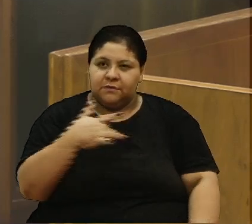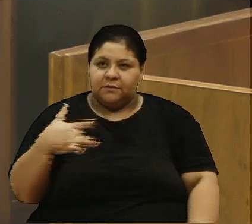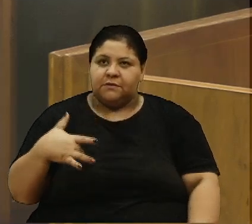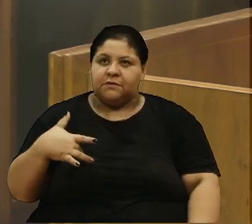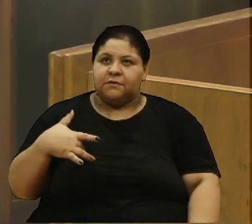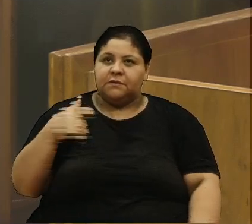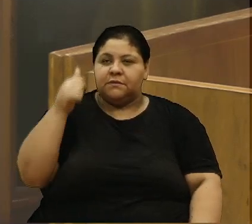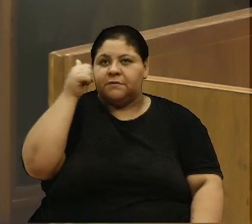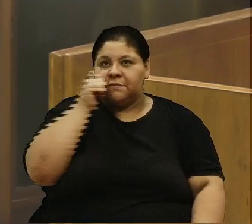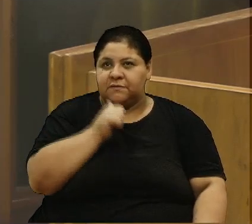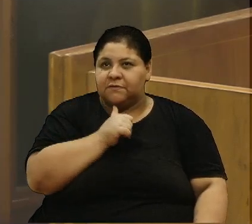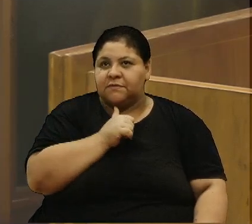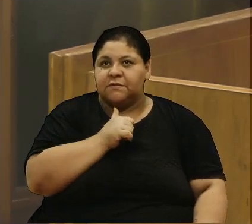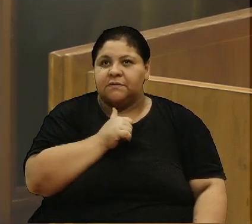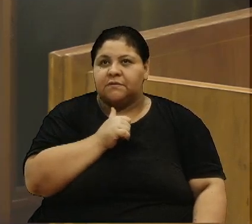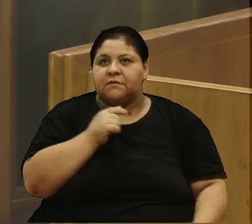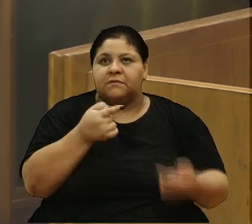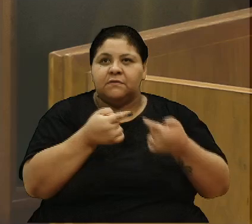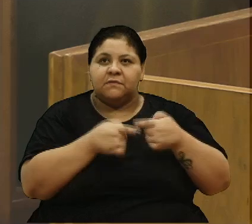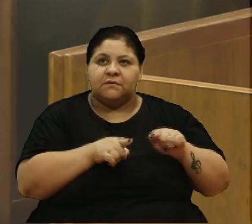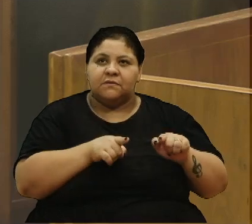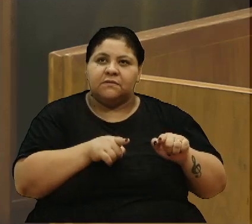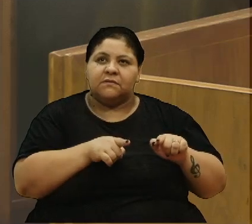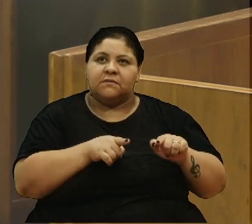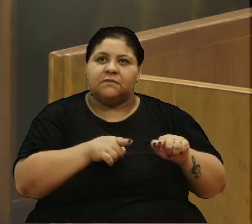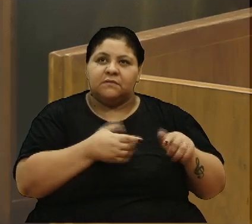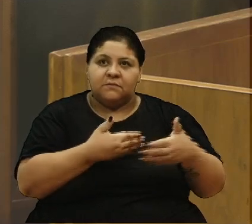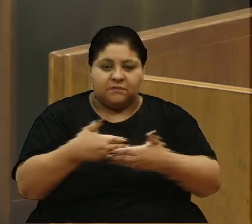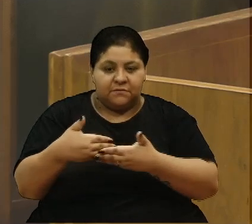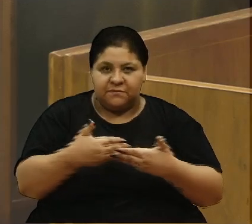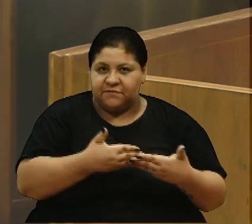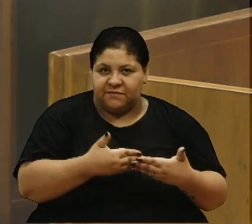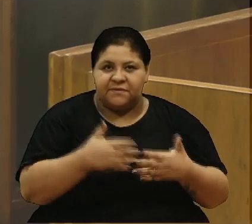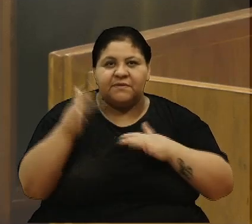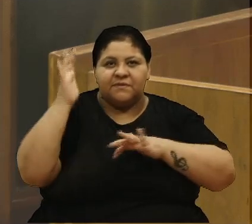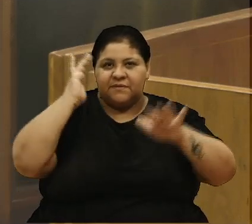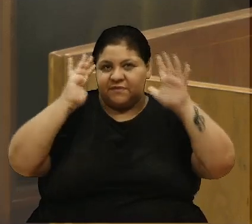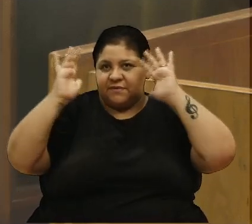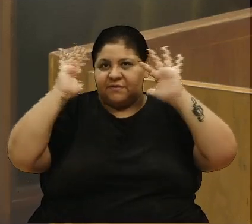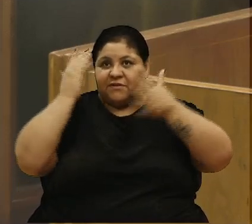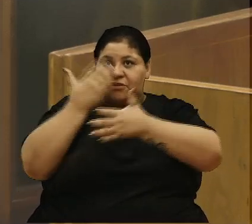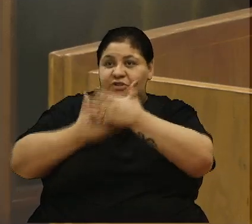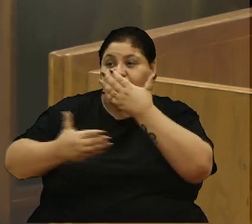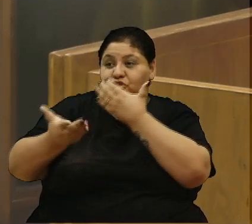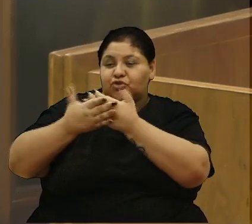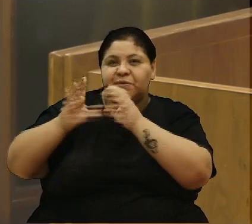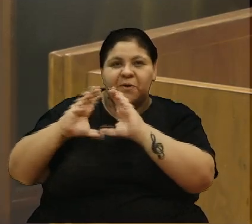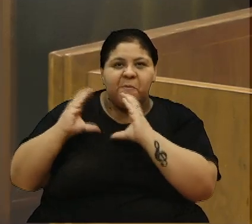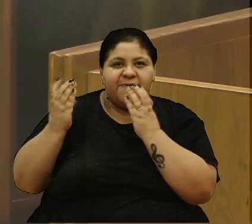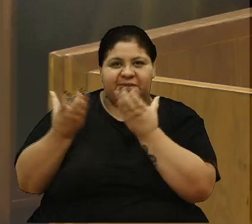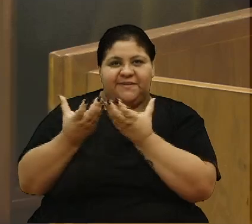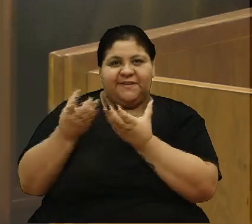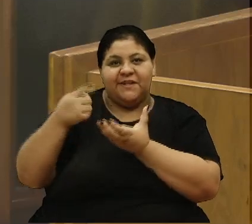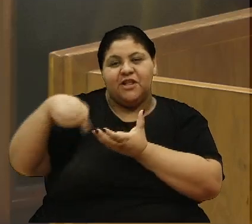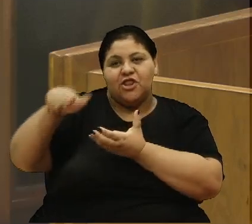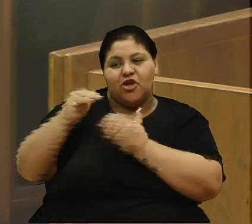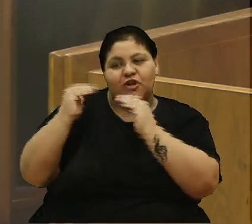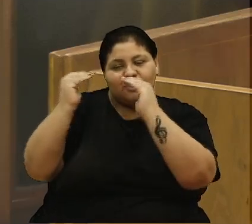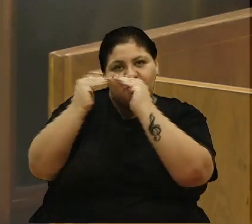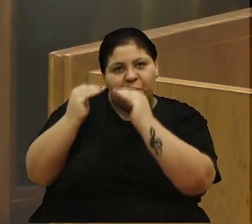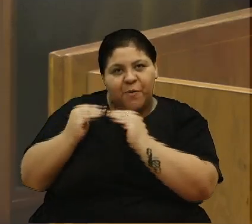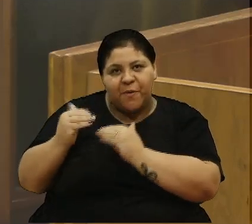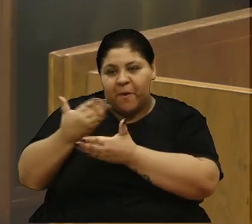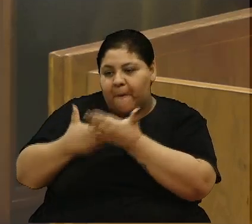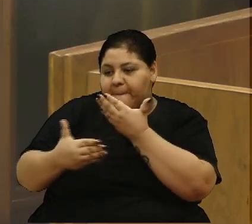das mulheres, nesse caso, né, mas dos bebês. E é um sonho que é de toda a comunidade, né? Nós nos aliamos aí a